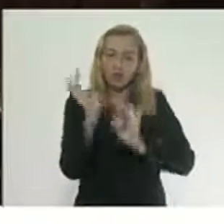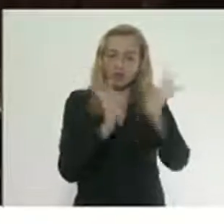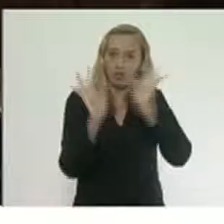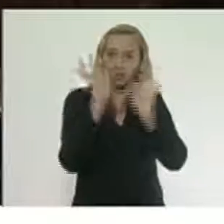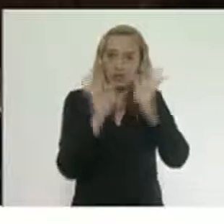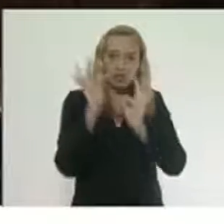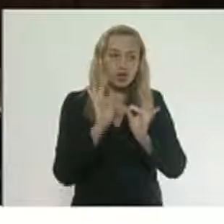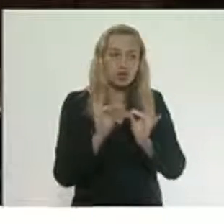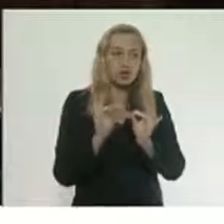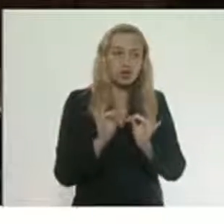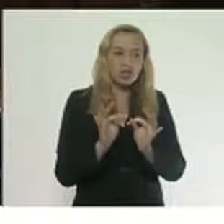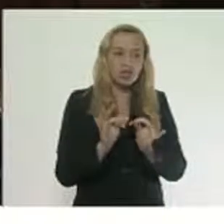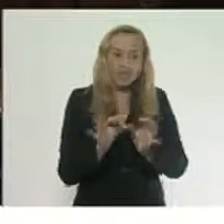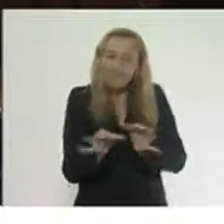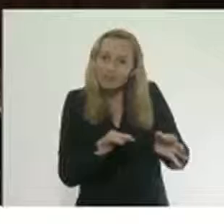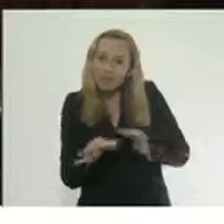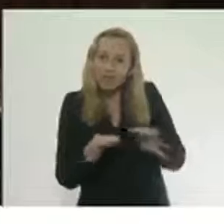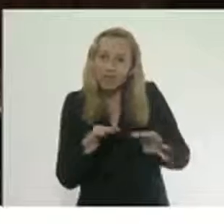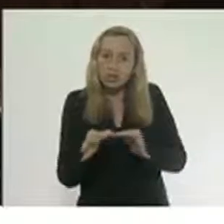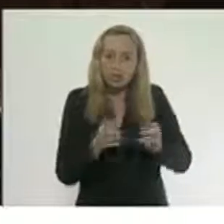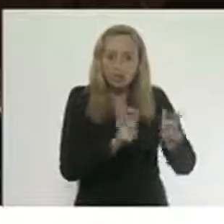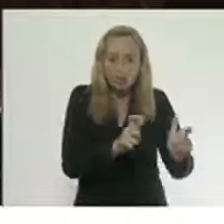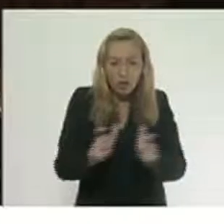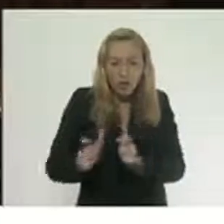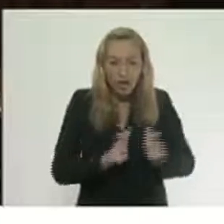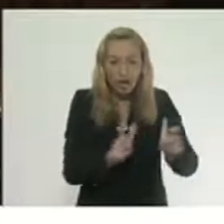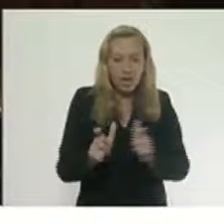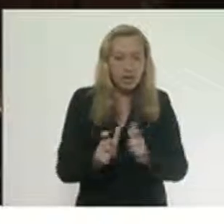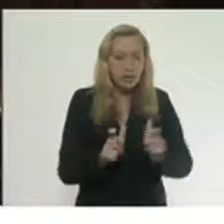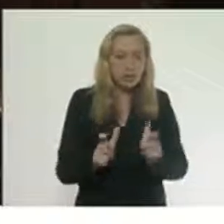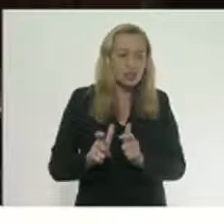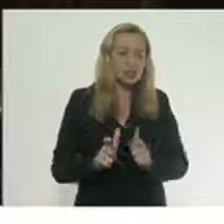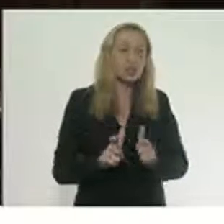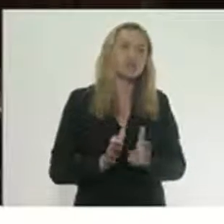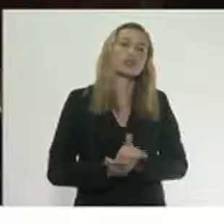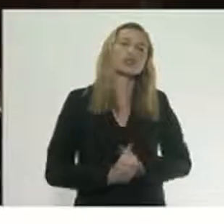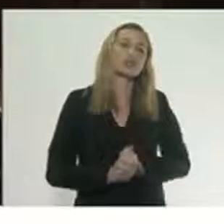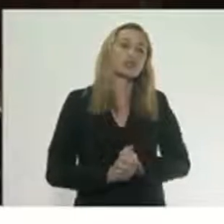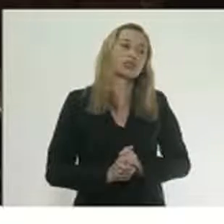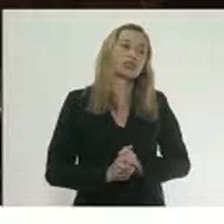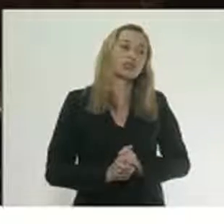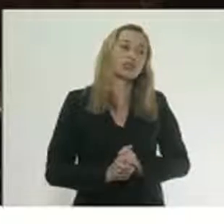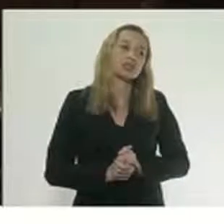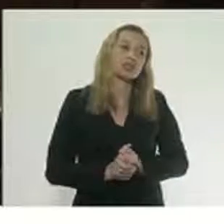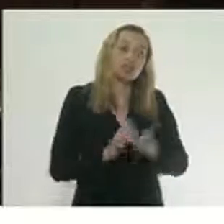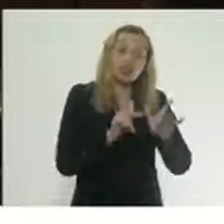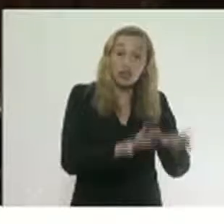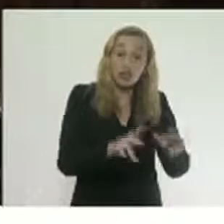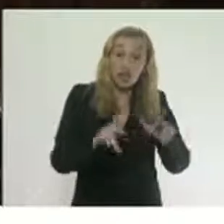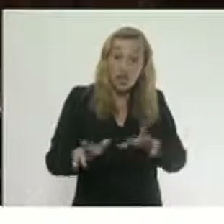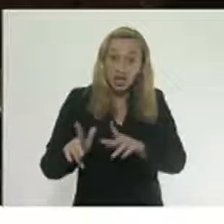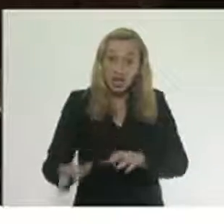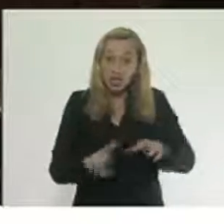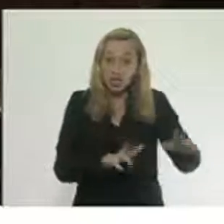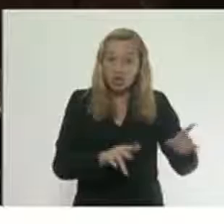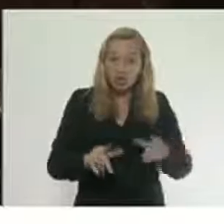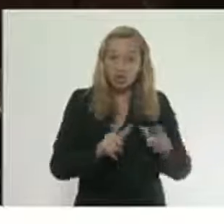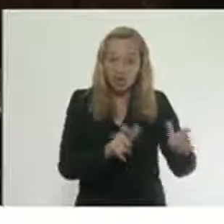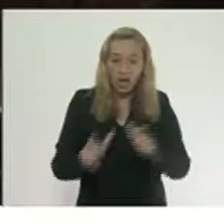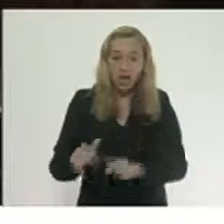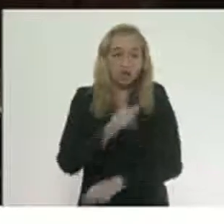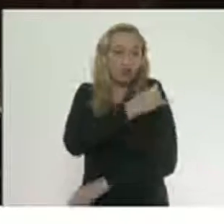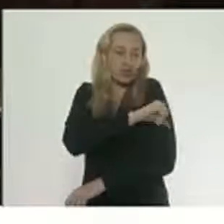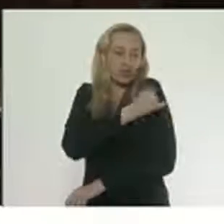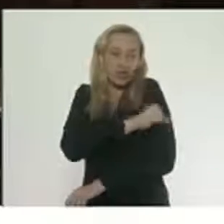seja organizado em polos regionais, de modo a cobrir as diferentes regiões do estado do Rio de Janeiro,